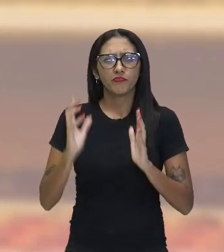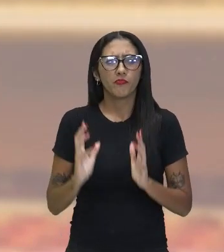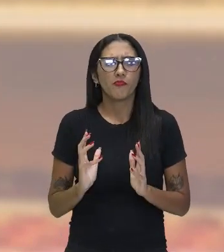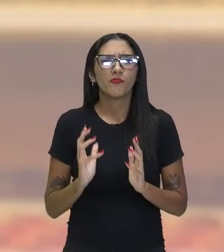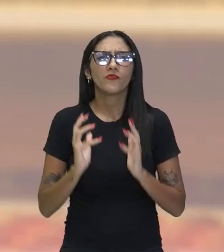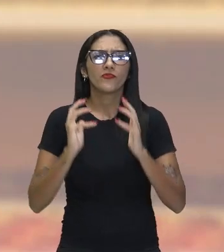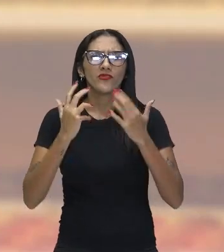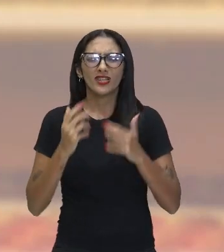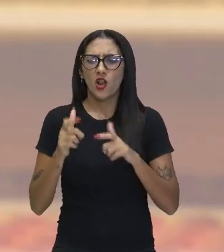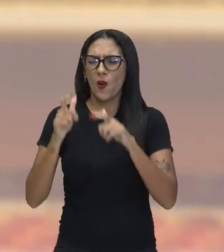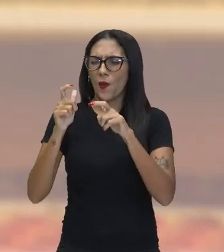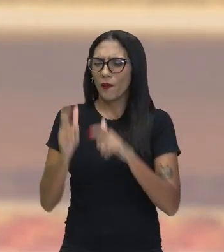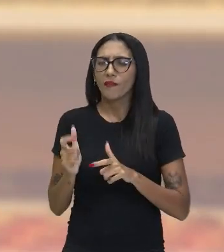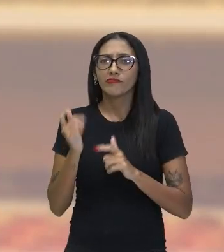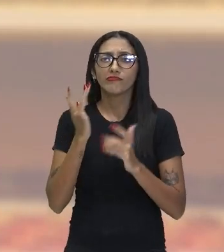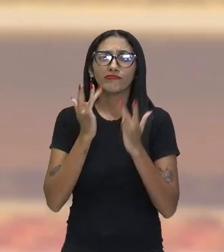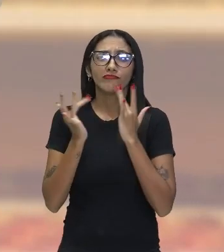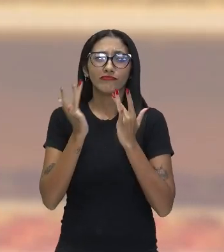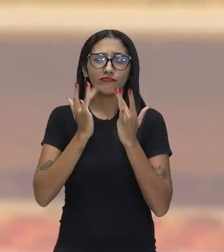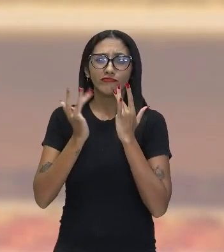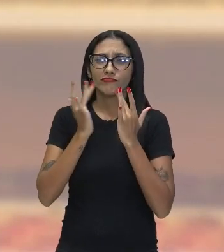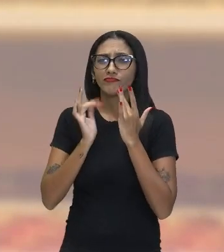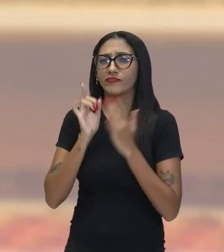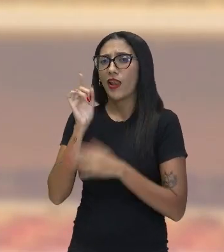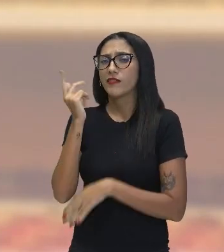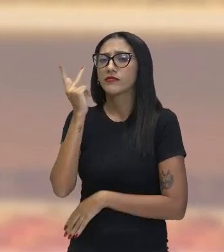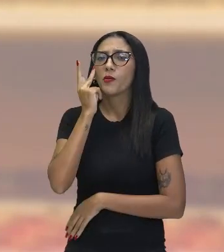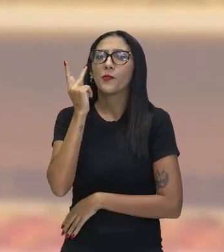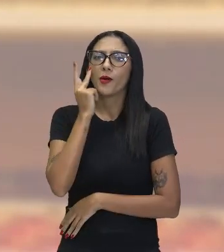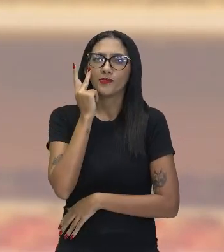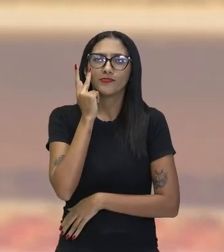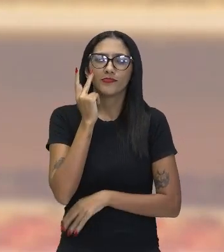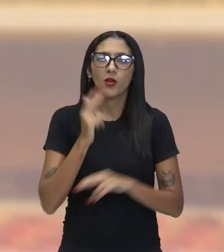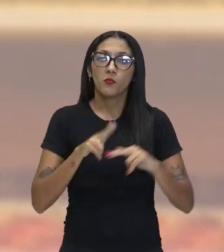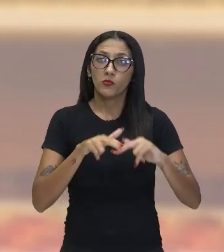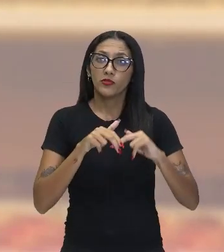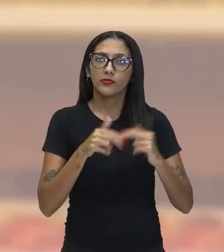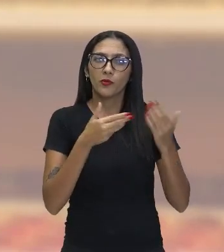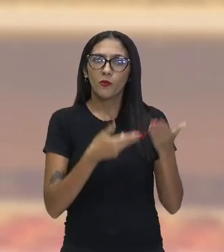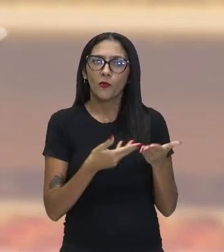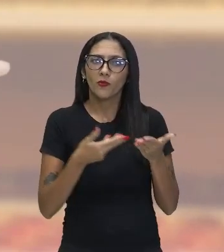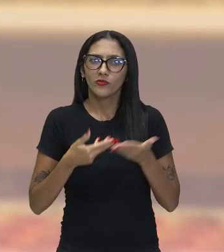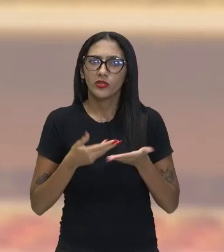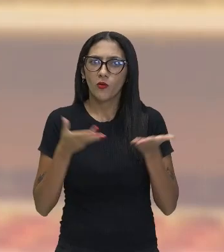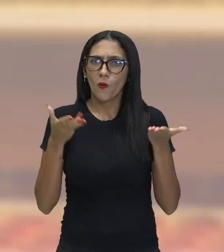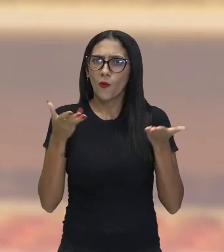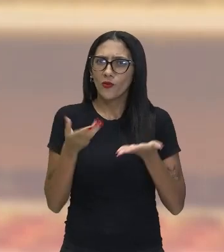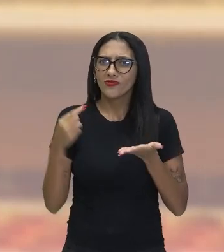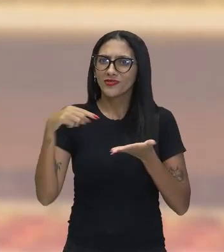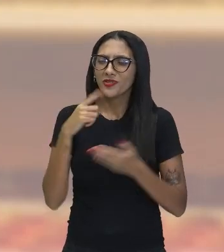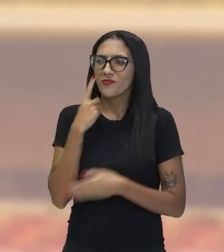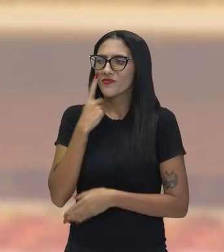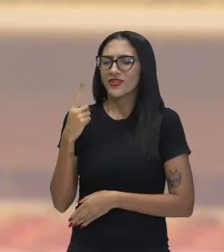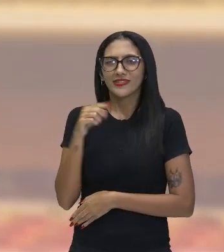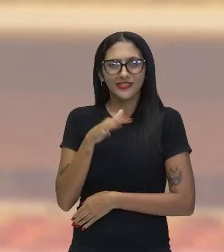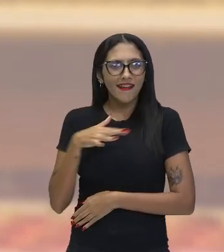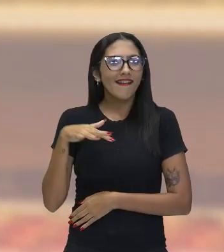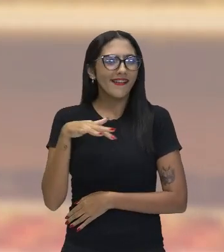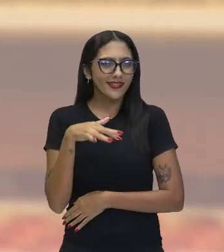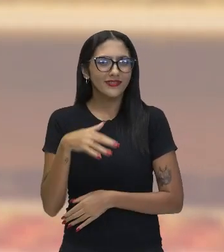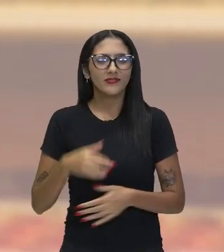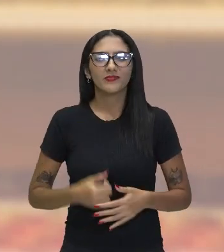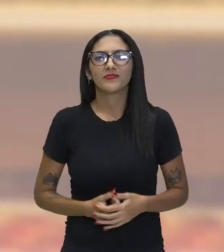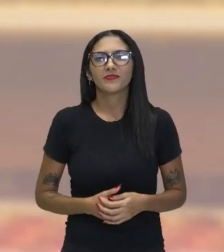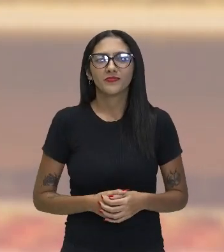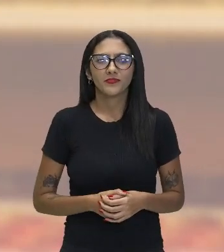no Teatro Municipal de São Paulo. Por isso, eu convidei para vocês a estarem comigo neste palco, ok? Então